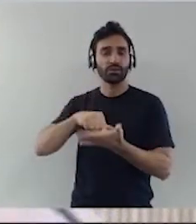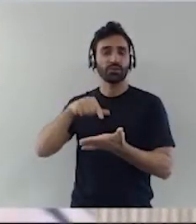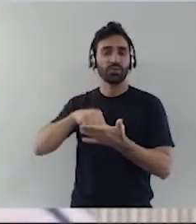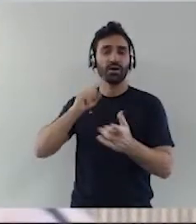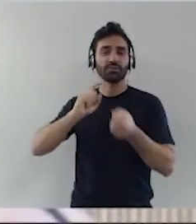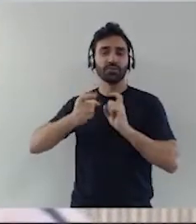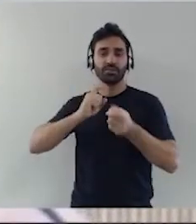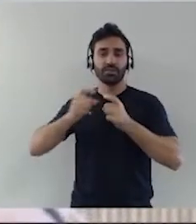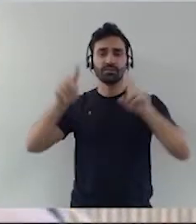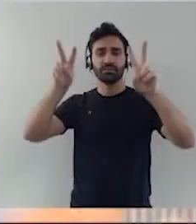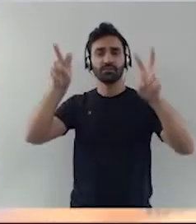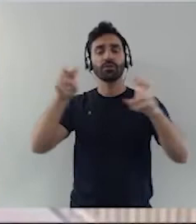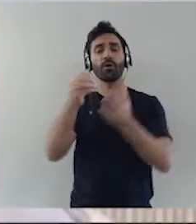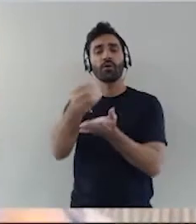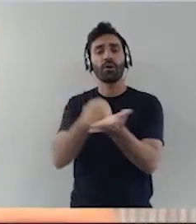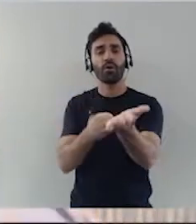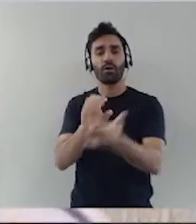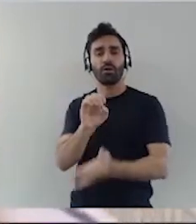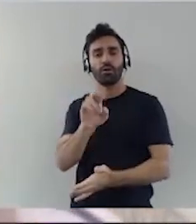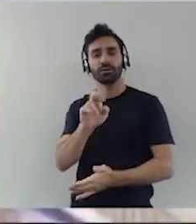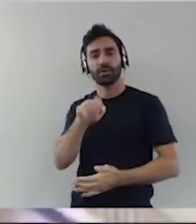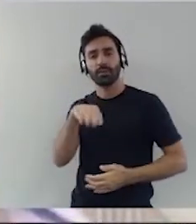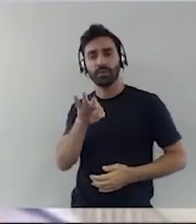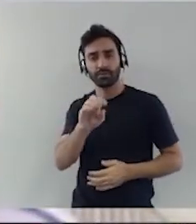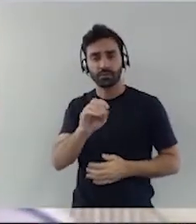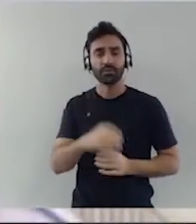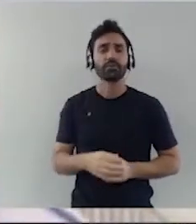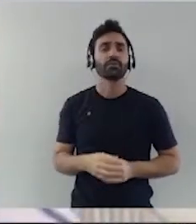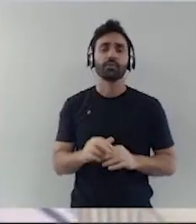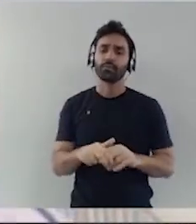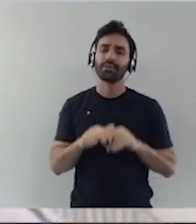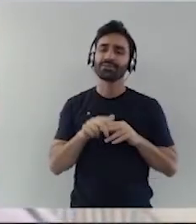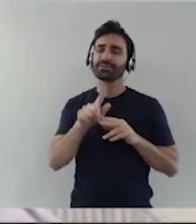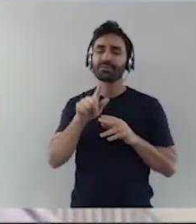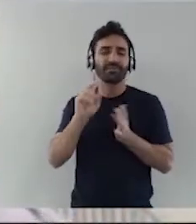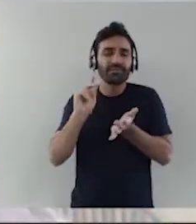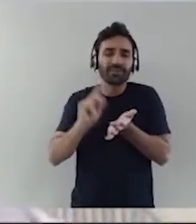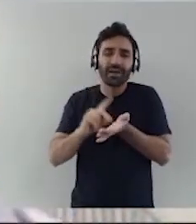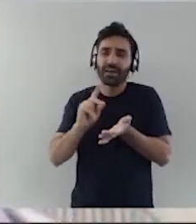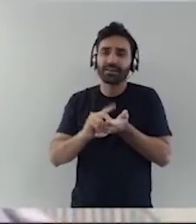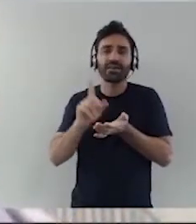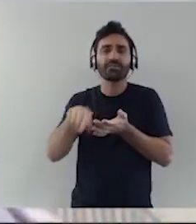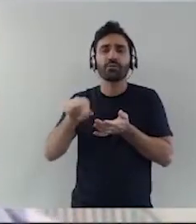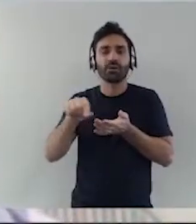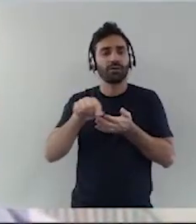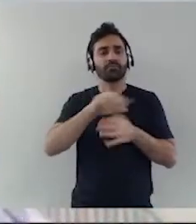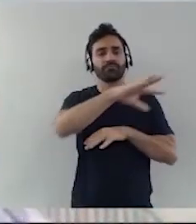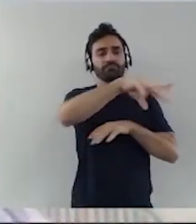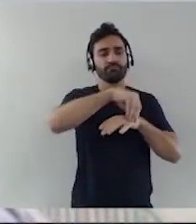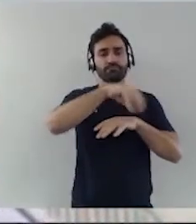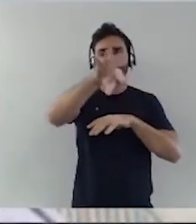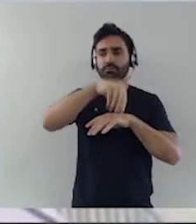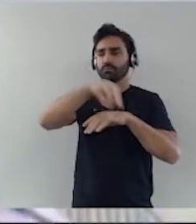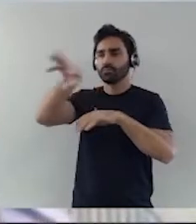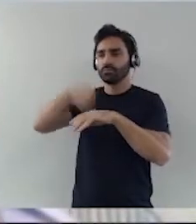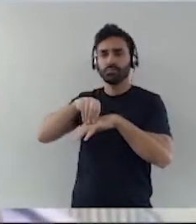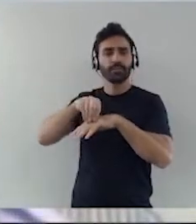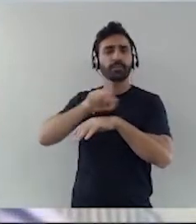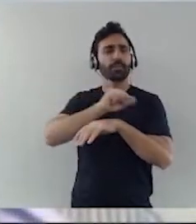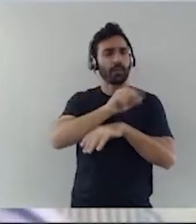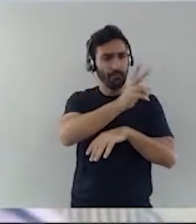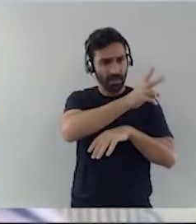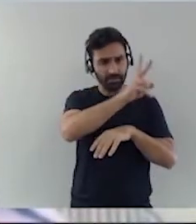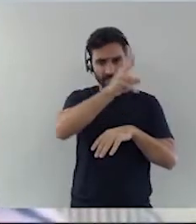de orçamento. E ele atua, na verdade, como catalisador, trazendo para esses contratos a